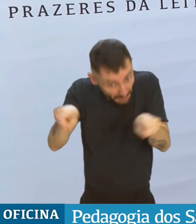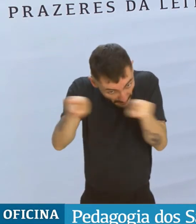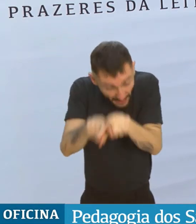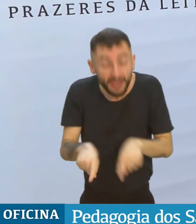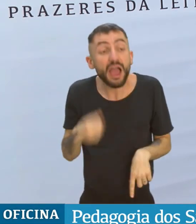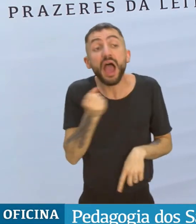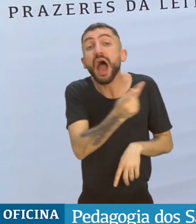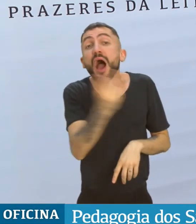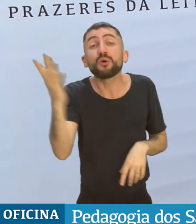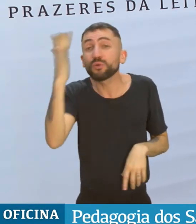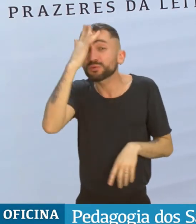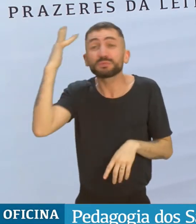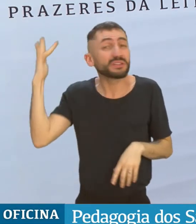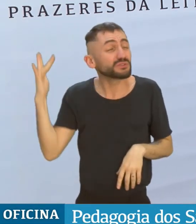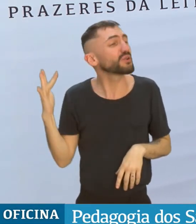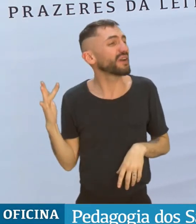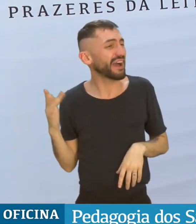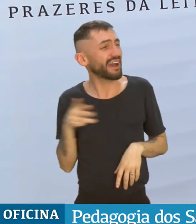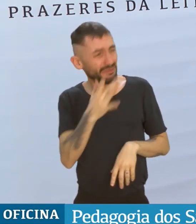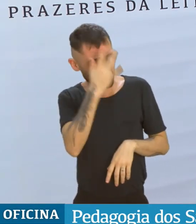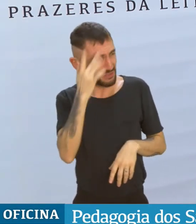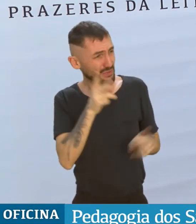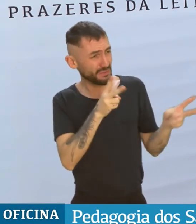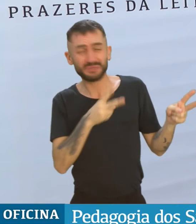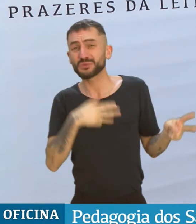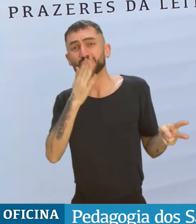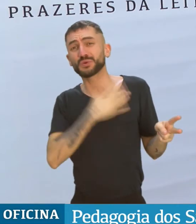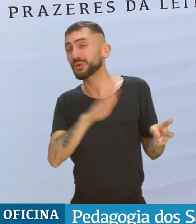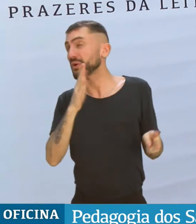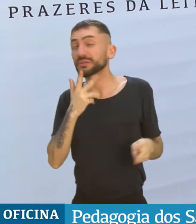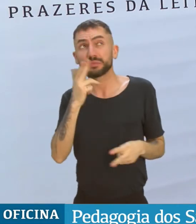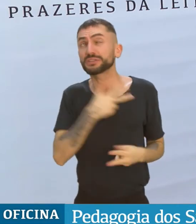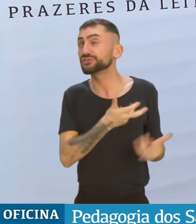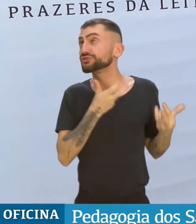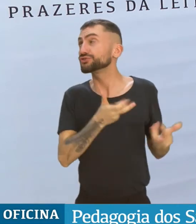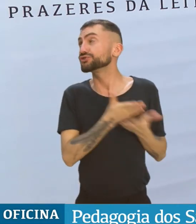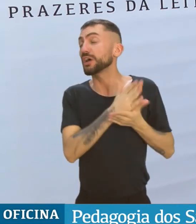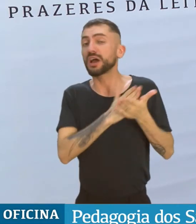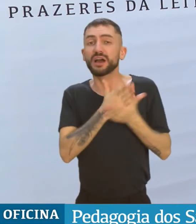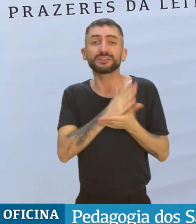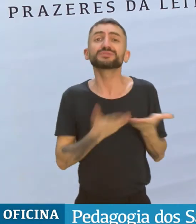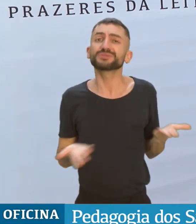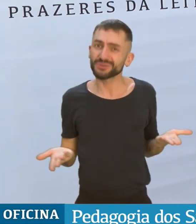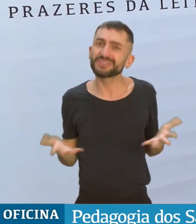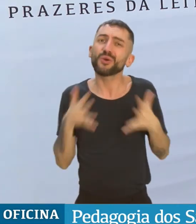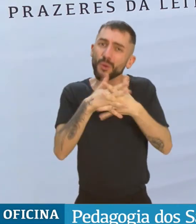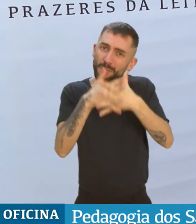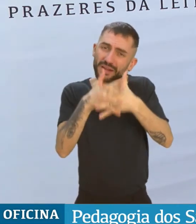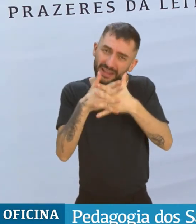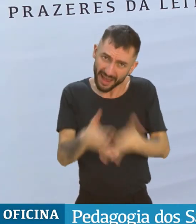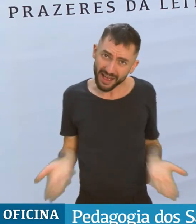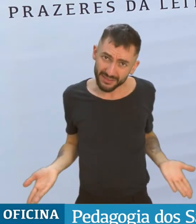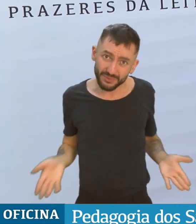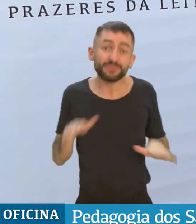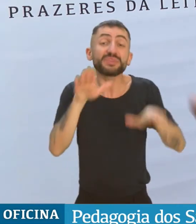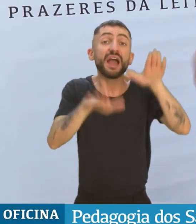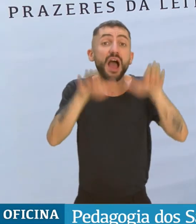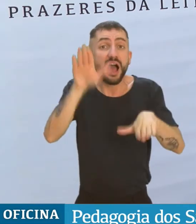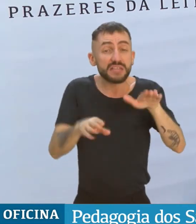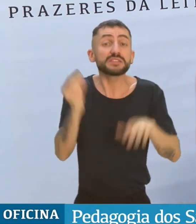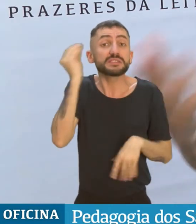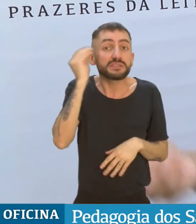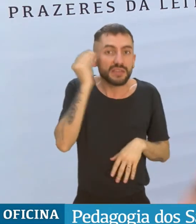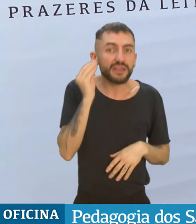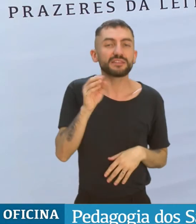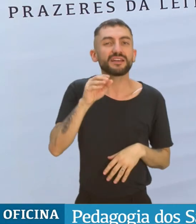pessoas que não gostam de pessoas e complicam muito o nosso trabalho. E a gente sabe o quanto muitas vezes a gente tem dificuldade de fazer essa nossa